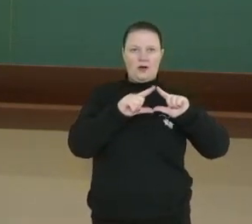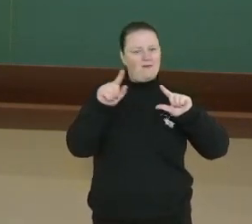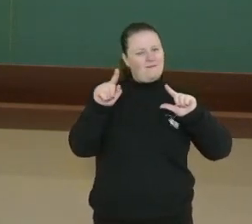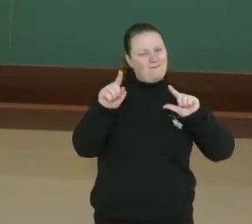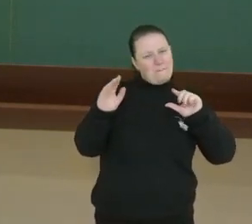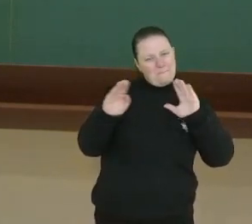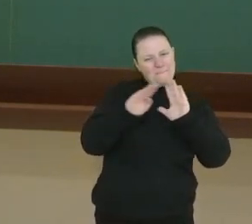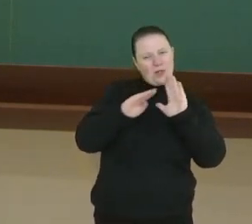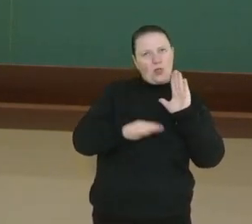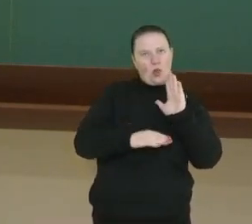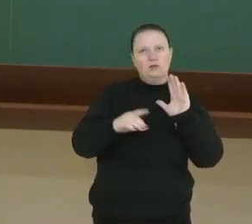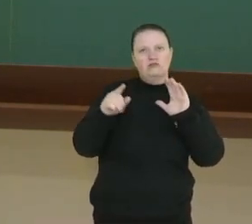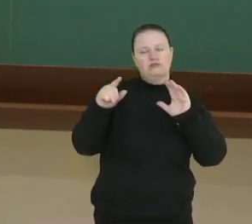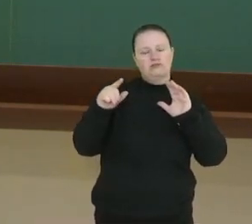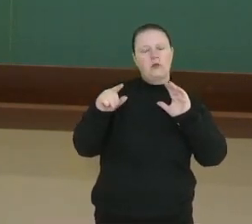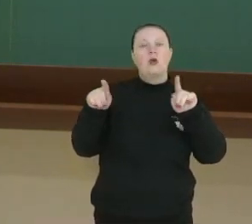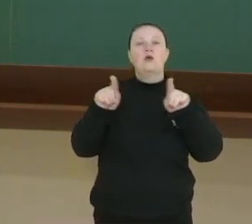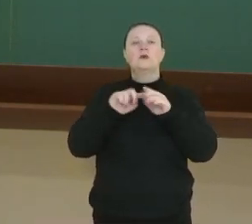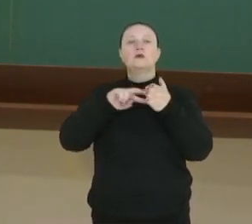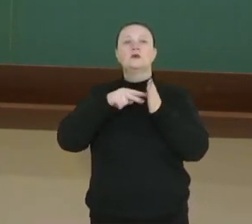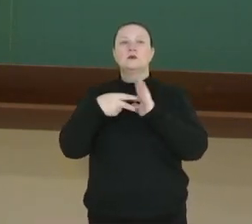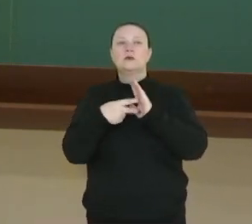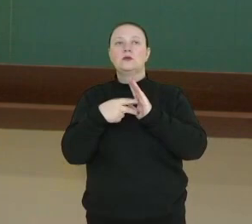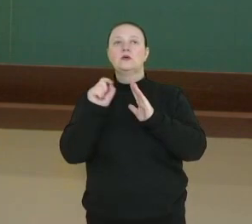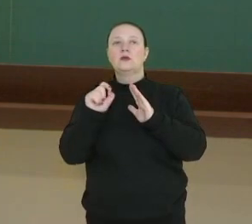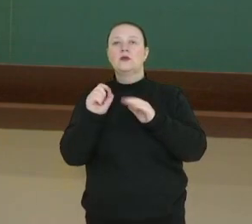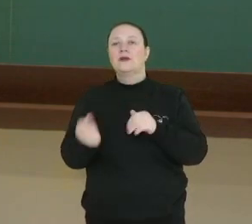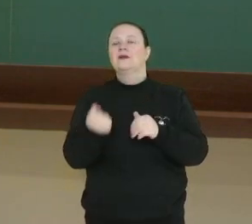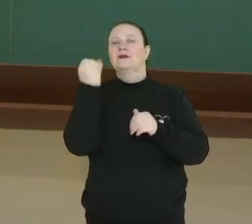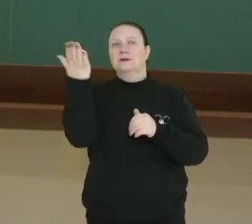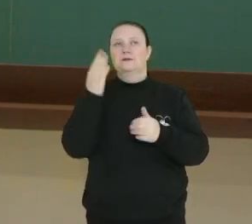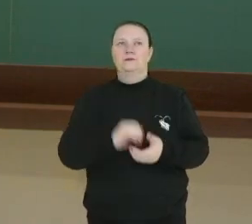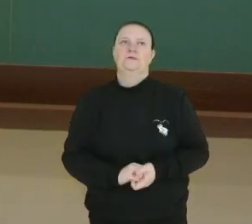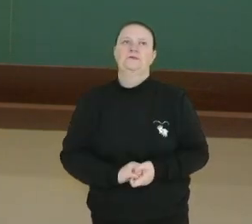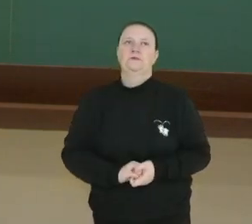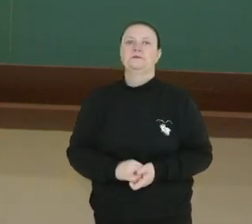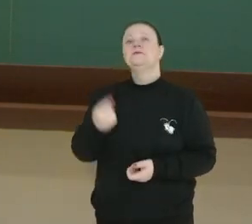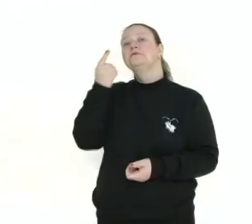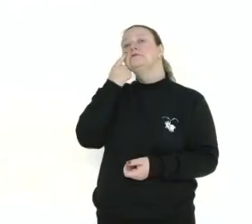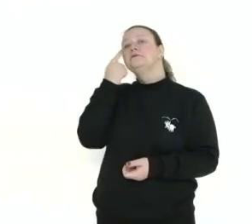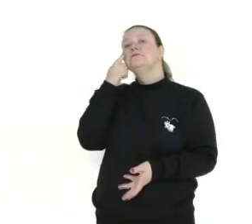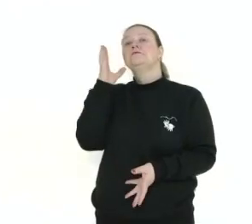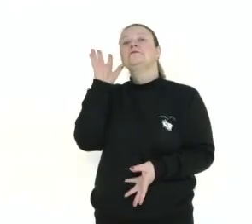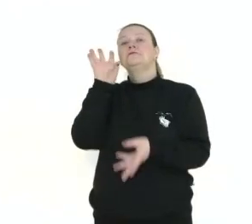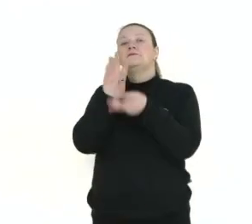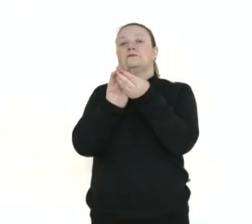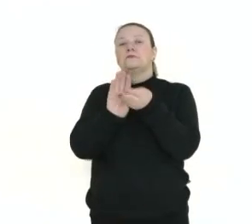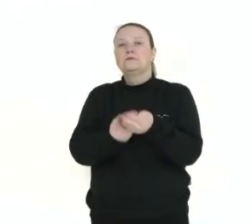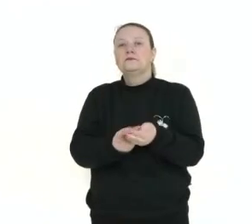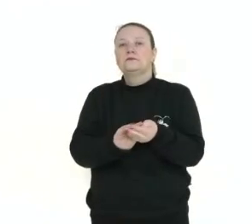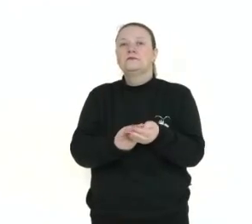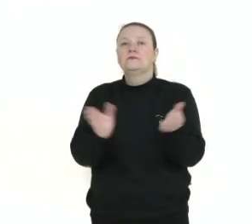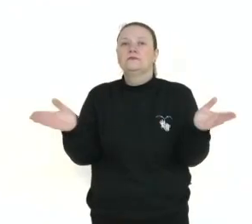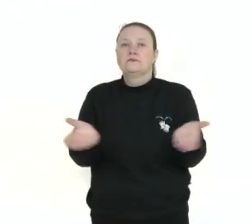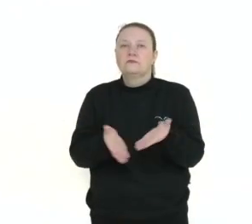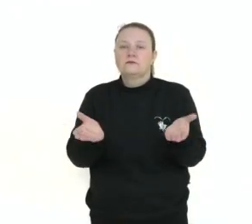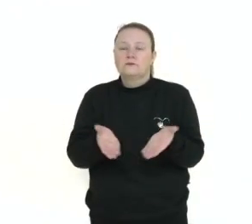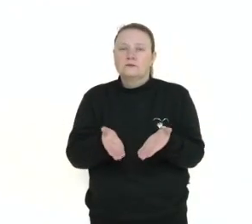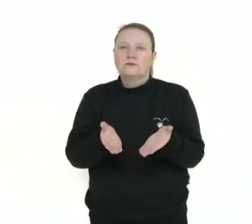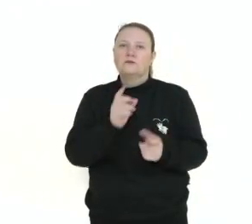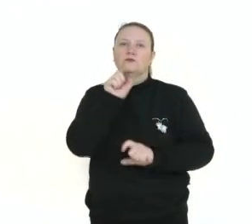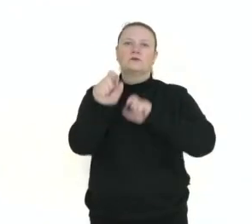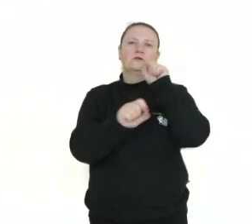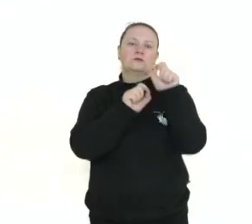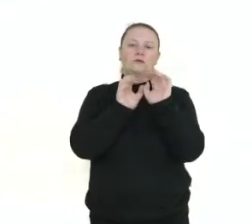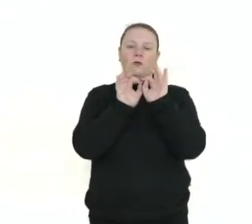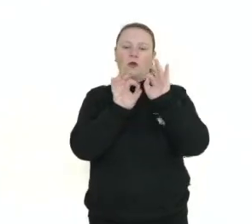negativo, significa que a reta é externa. Então, o que a gente viu hoje? A gente viu as condições entre uma